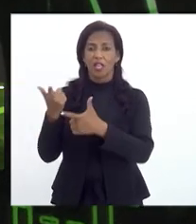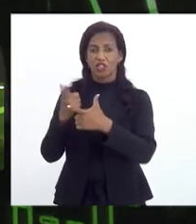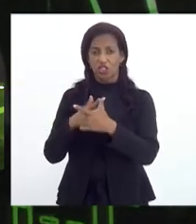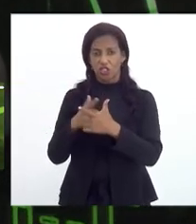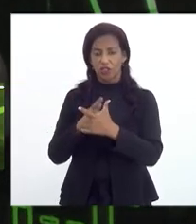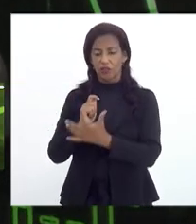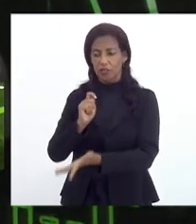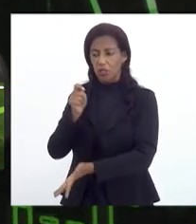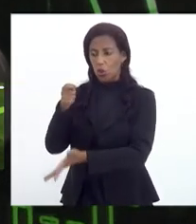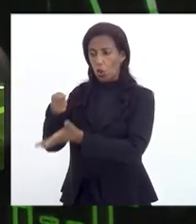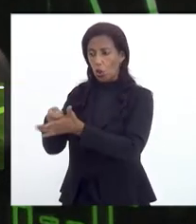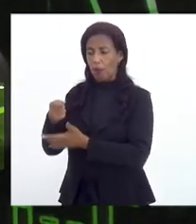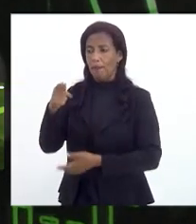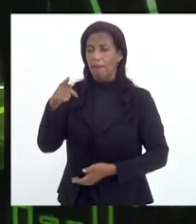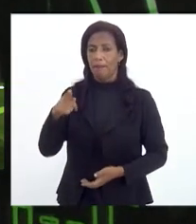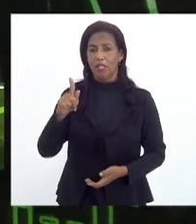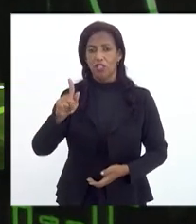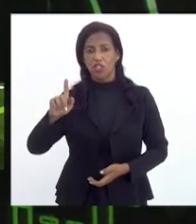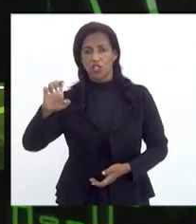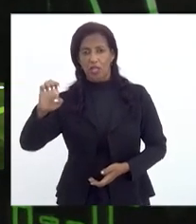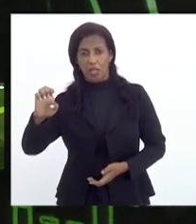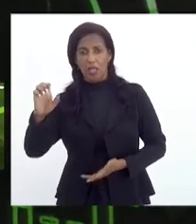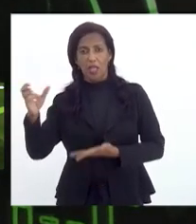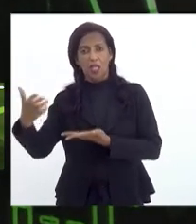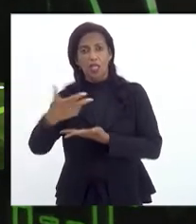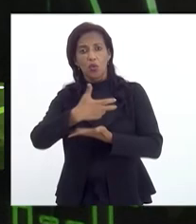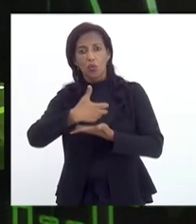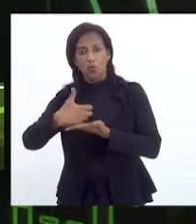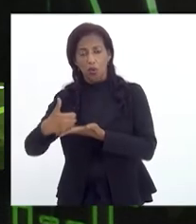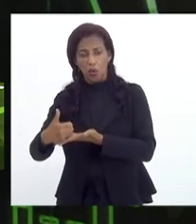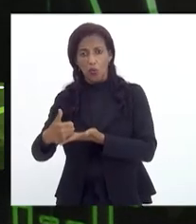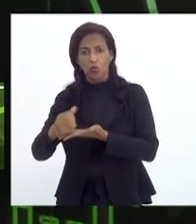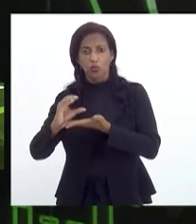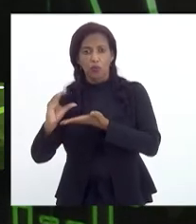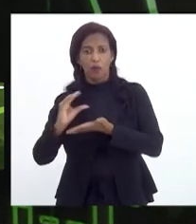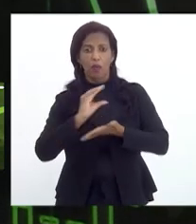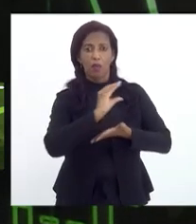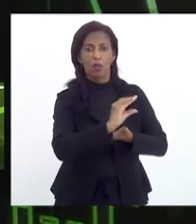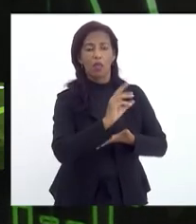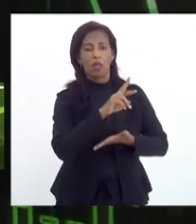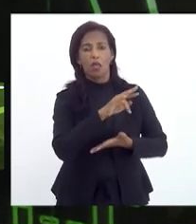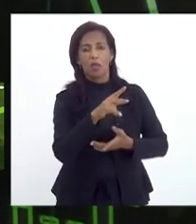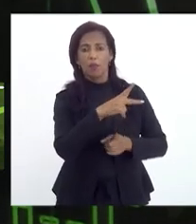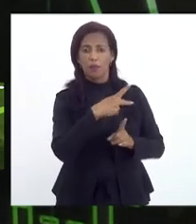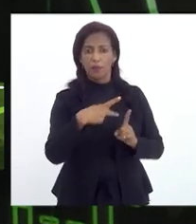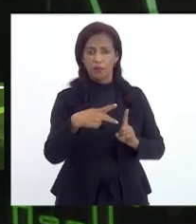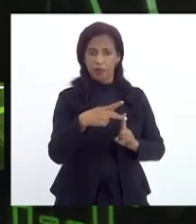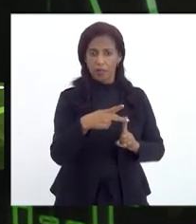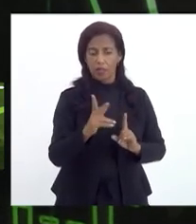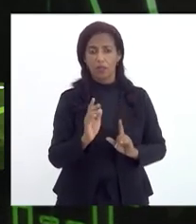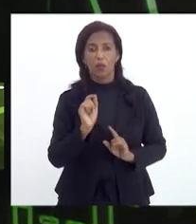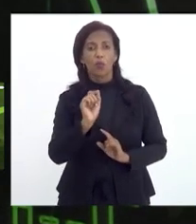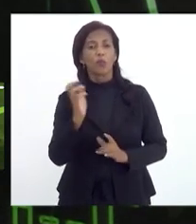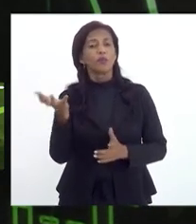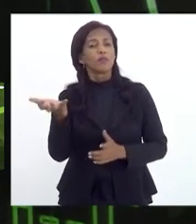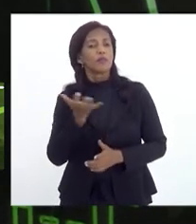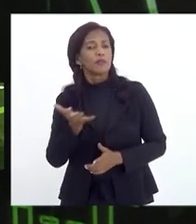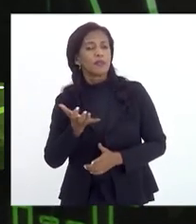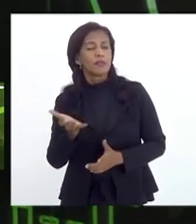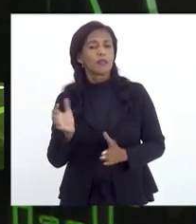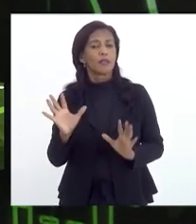cobrada Pela Procuradoria Geral E o recurso Arrecadado Vai para o Rio Previdência O que se pretende É